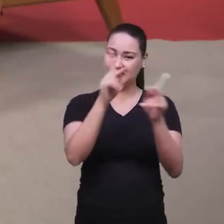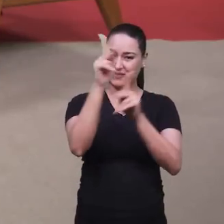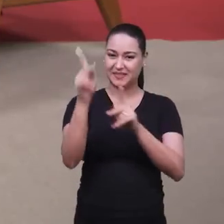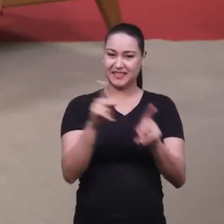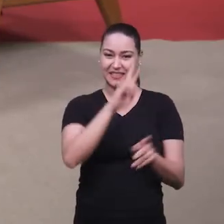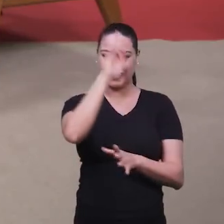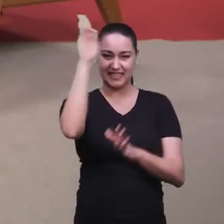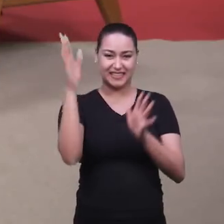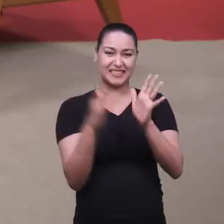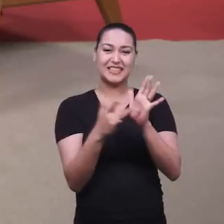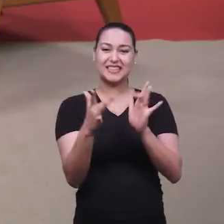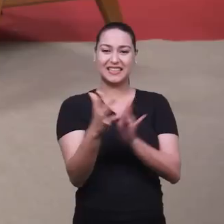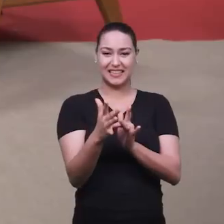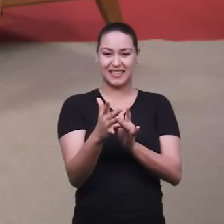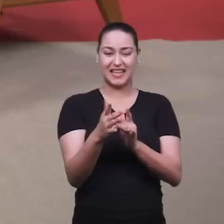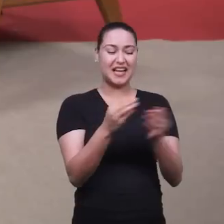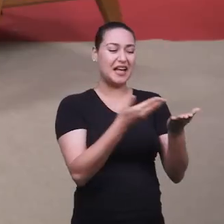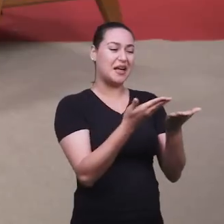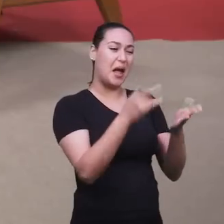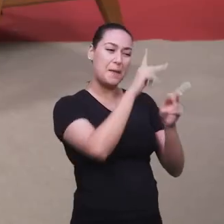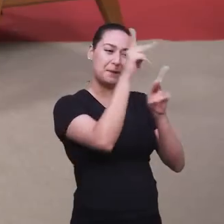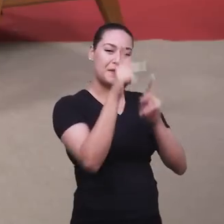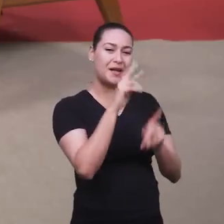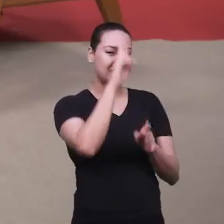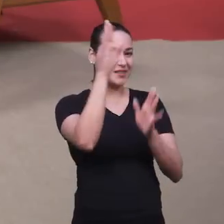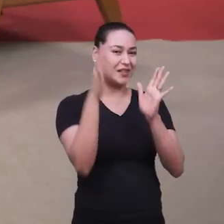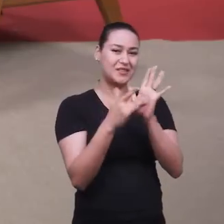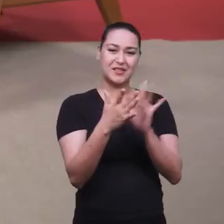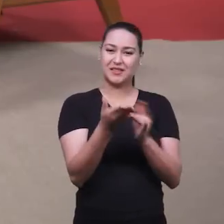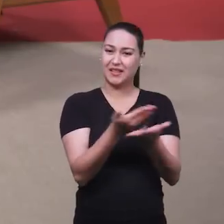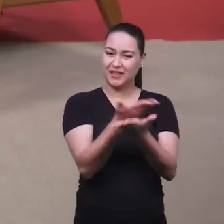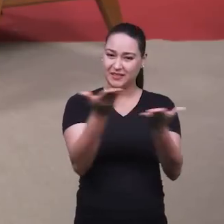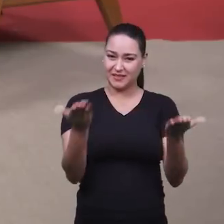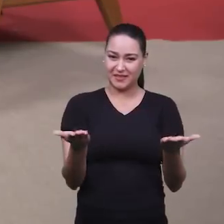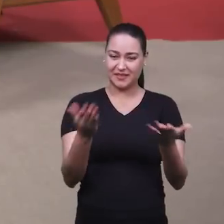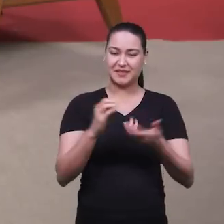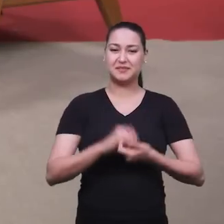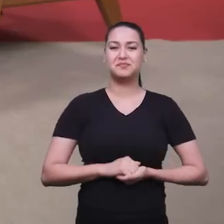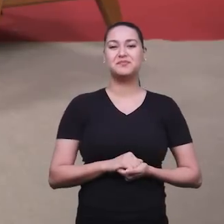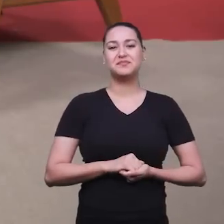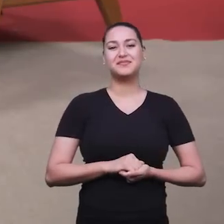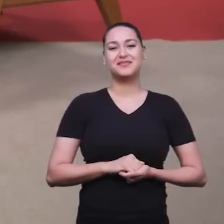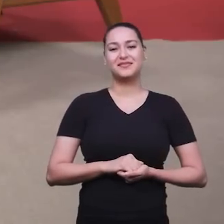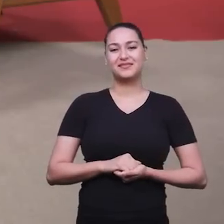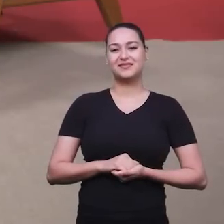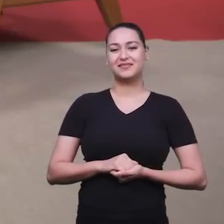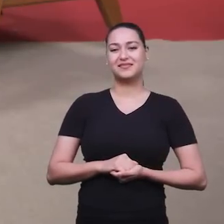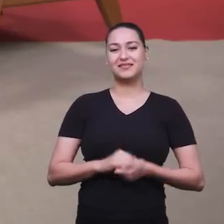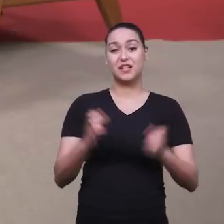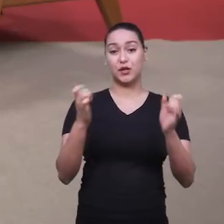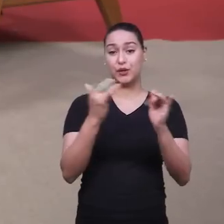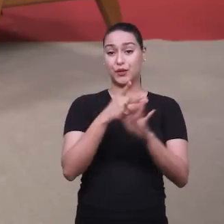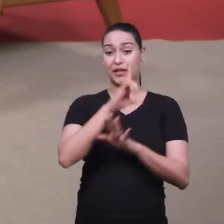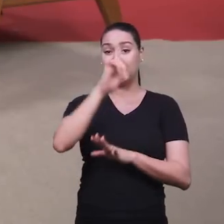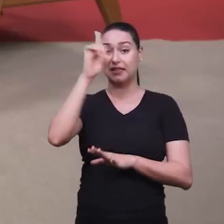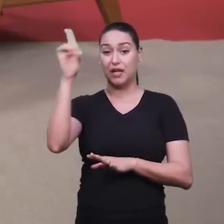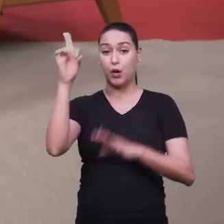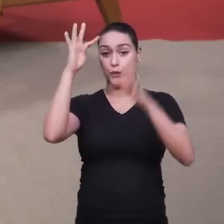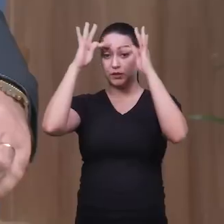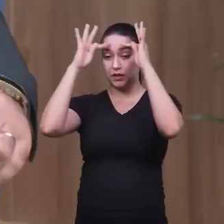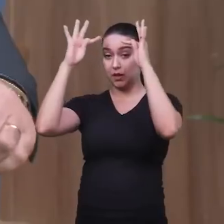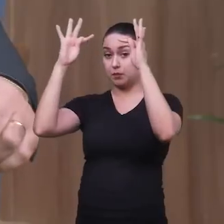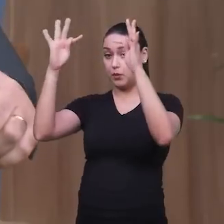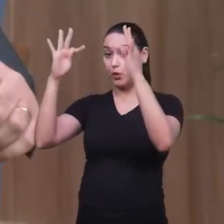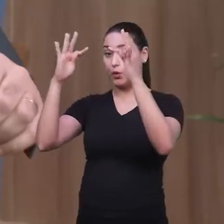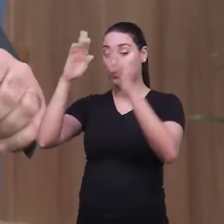Sérgio, a paz do Senhor. Pai do Senhor Josias, Pai do Senhor Sérgio, Pai do Senhor a todos amados. Pai do Senhor Daniel, Josias e a todos. Glória a